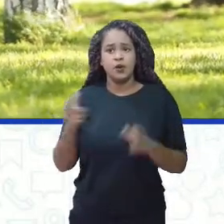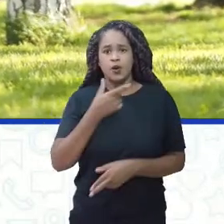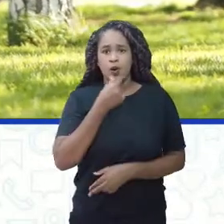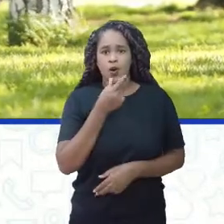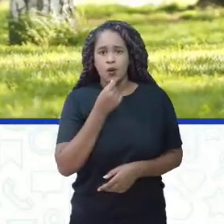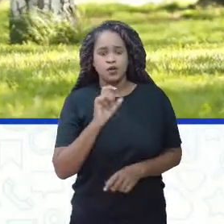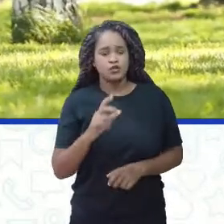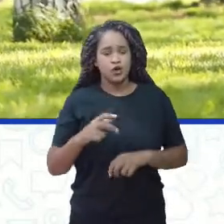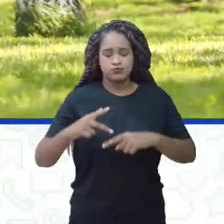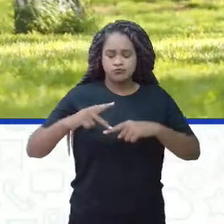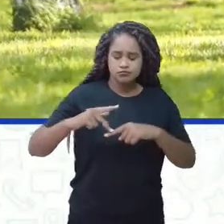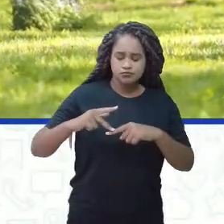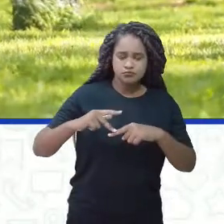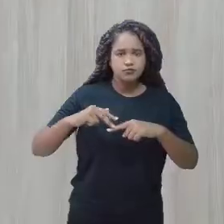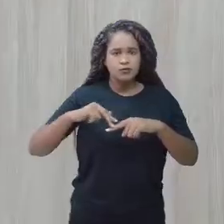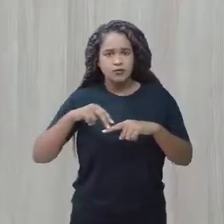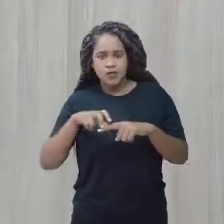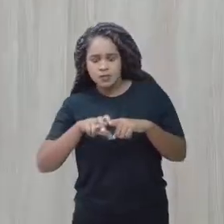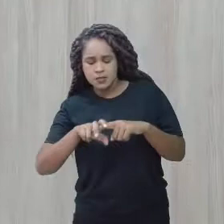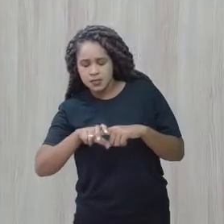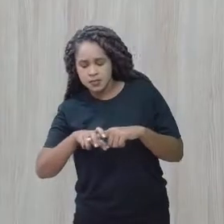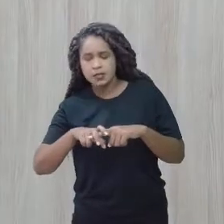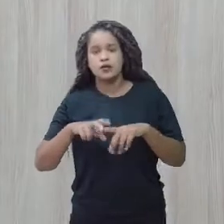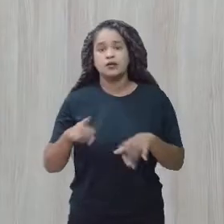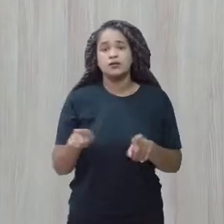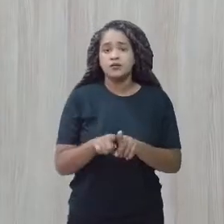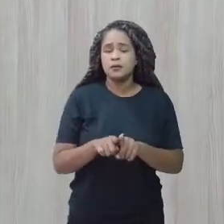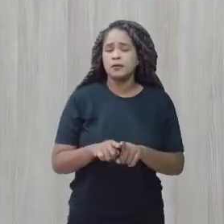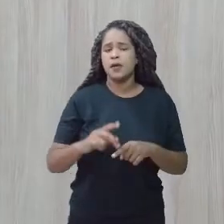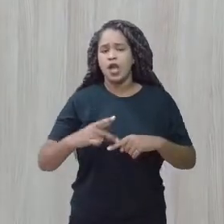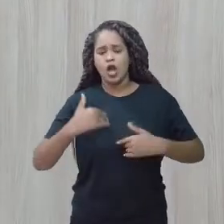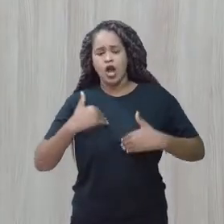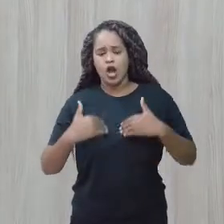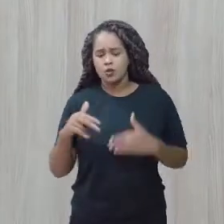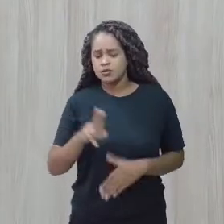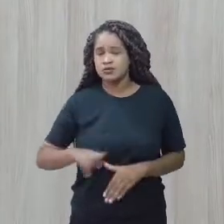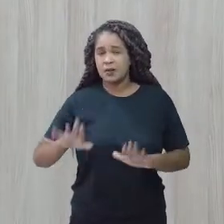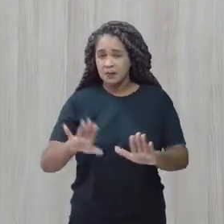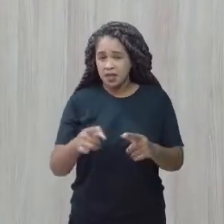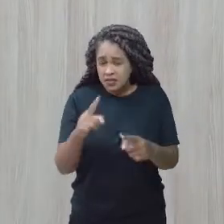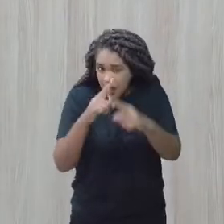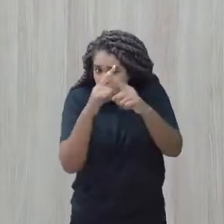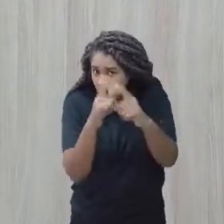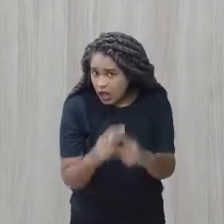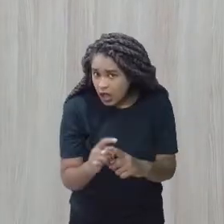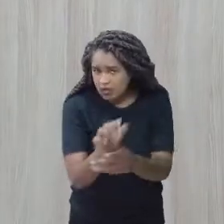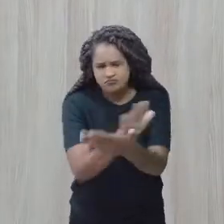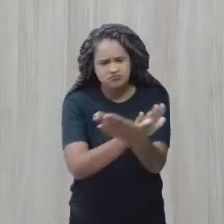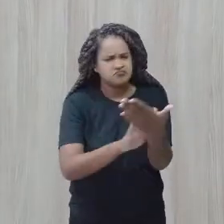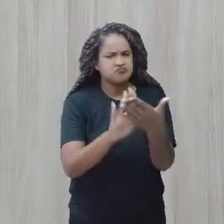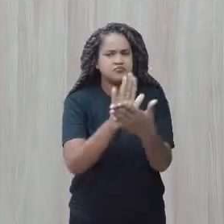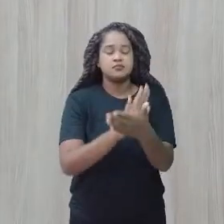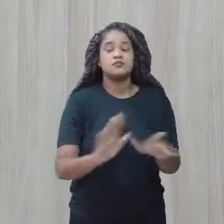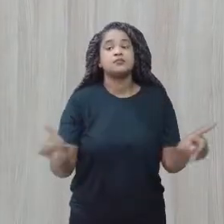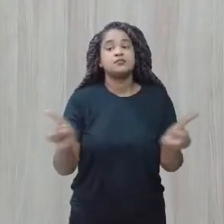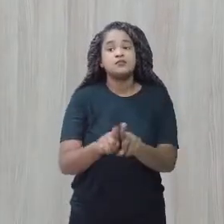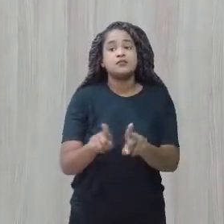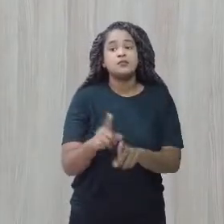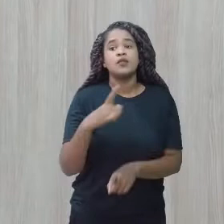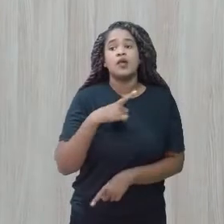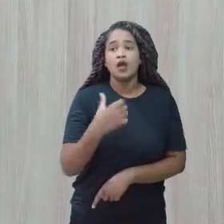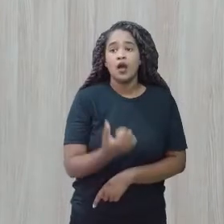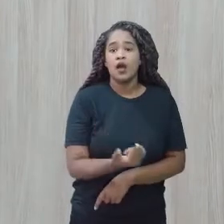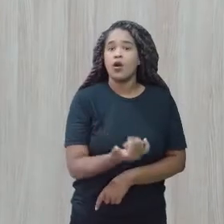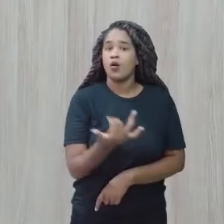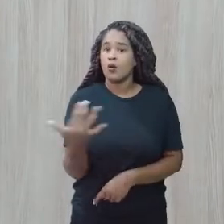ou pode praticar algumas manobras, mas sem o intuito de competição, né? E aí temos também alguns